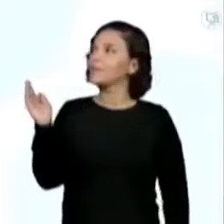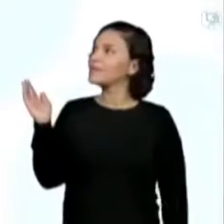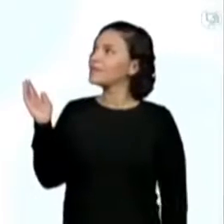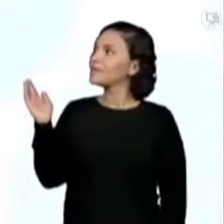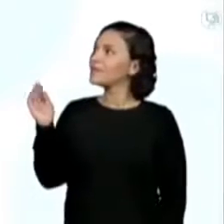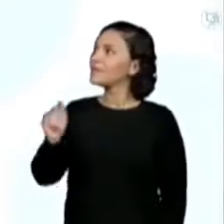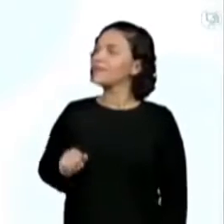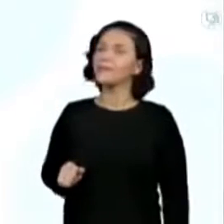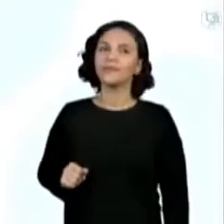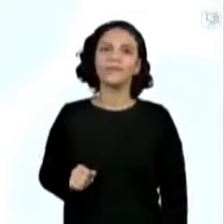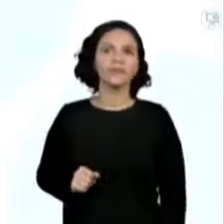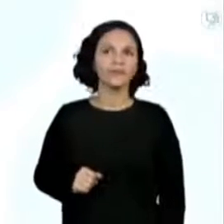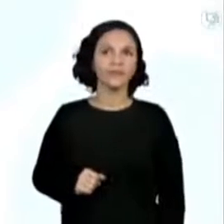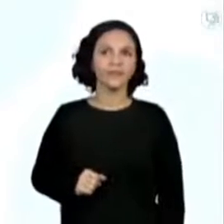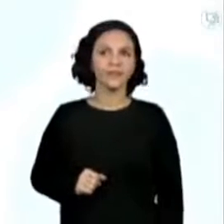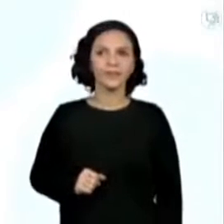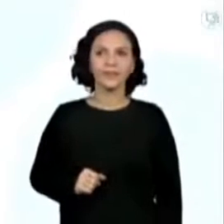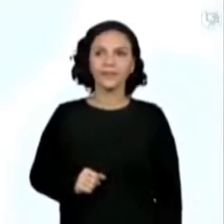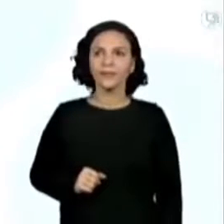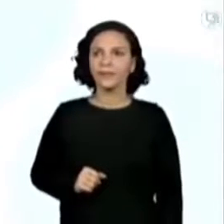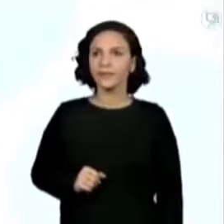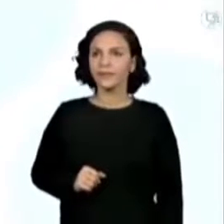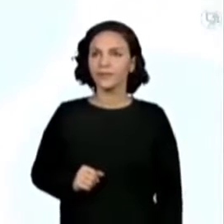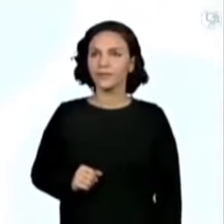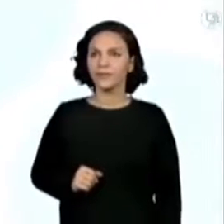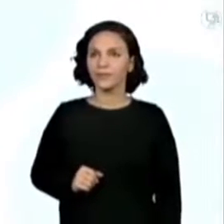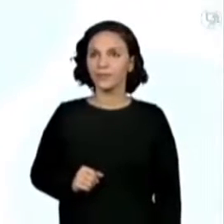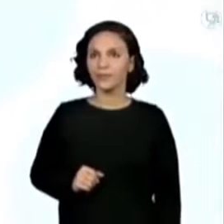Voltando, foi para o outro lado aqui.